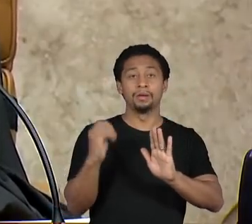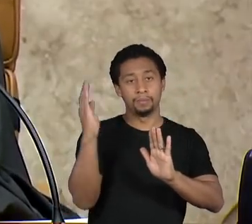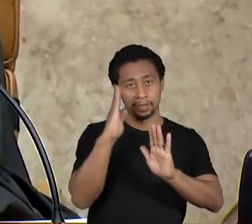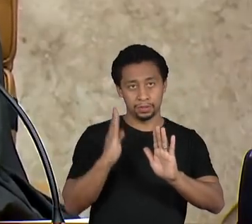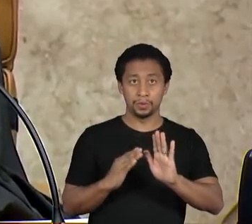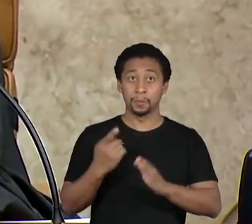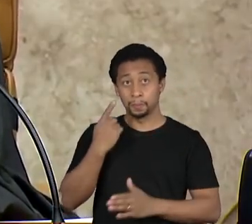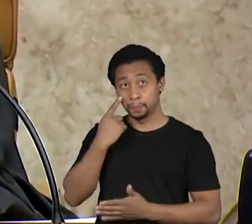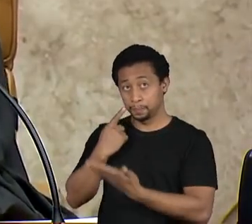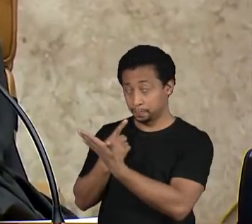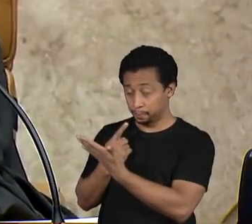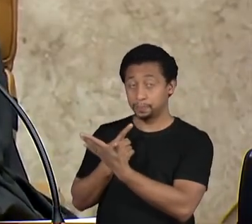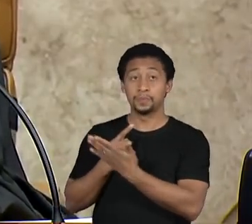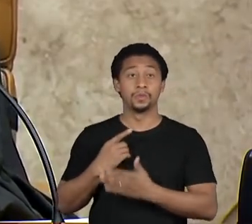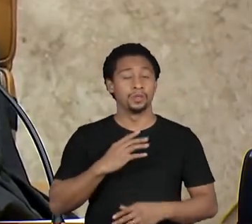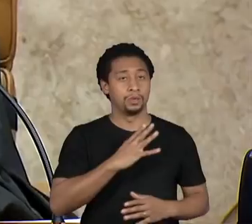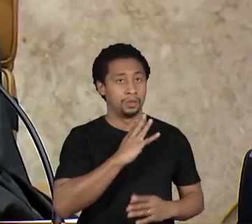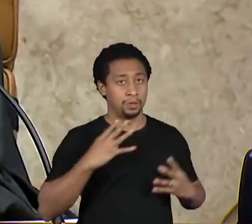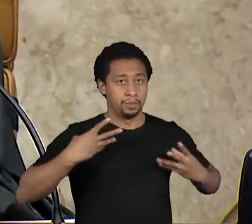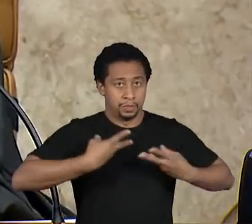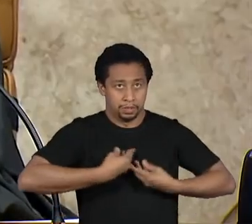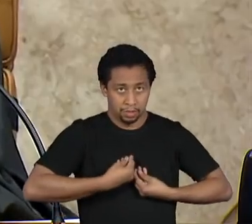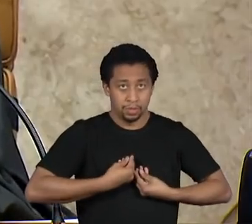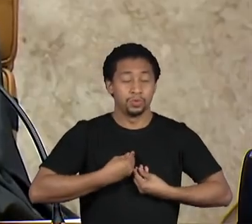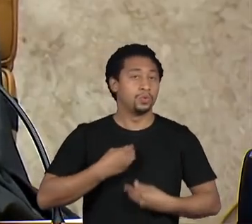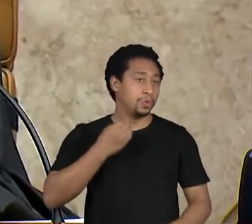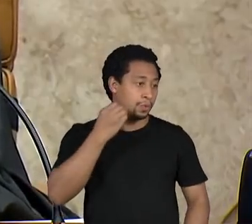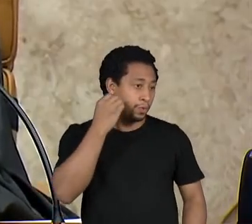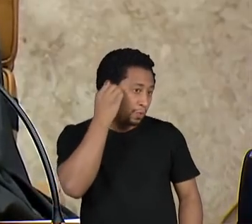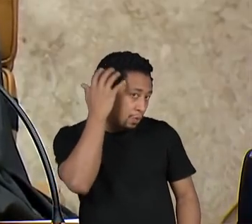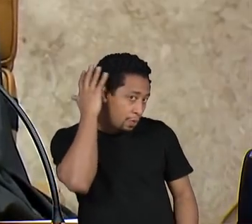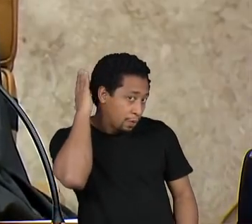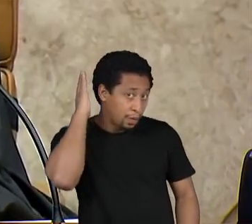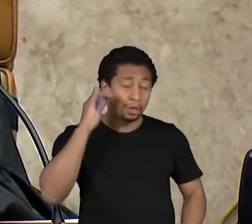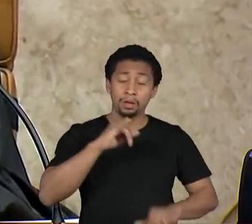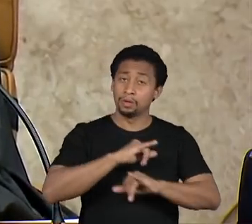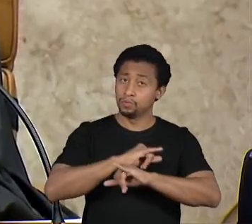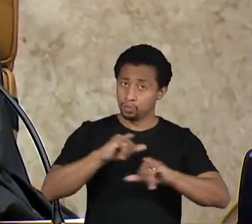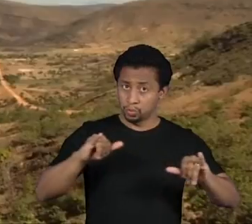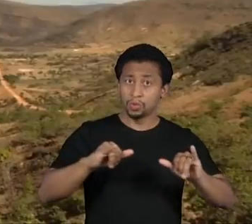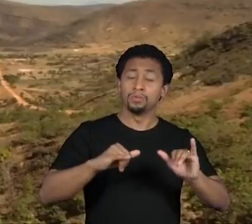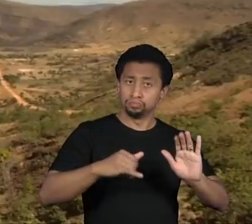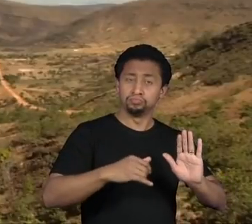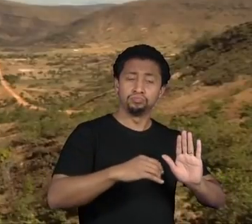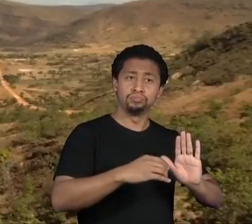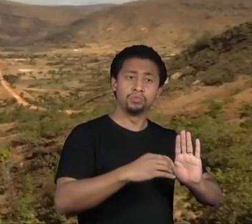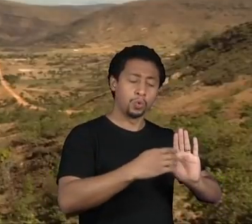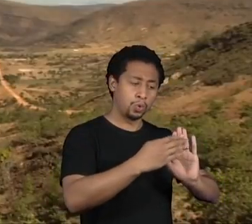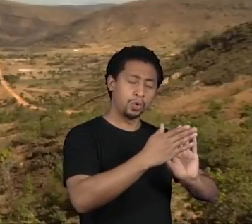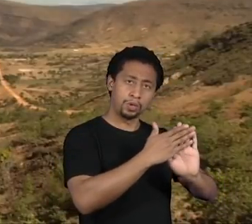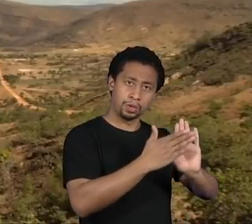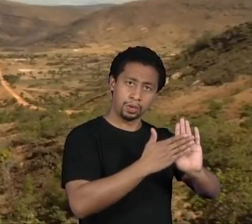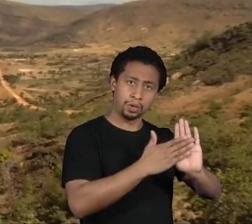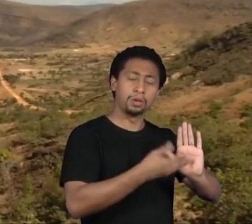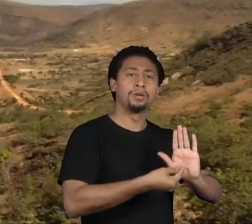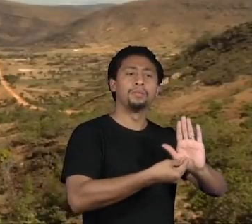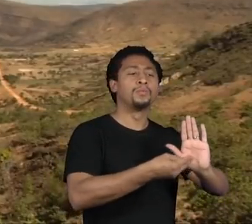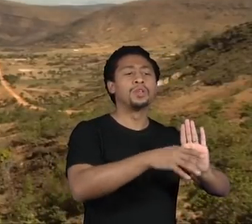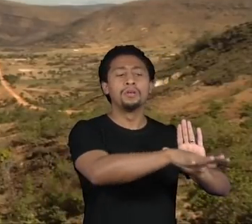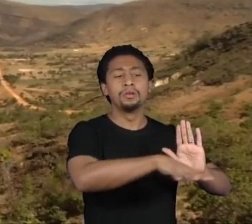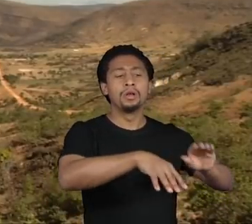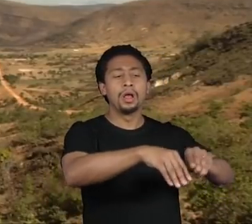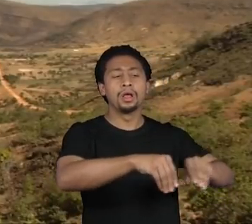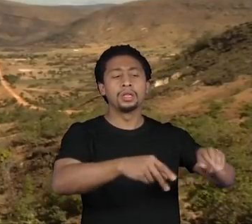Tribunal Federal, Luiz Fux, retira da pauta a continuidade do julgamento sobre o marco temporal na demarcação de terras indígenas